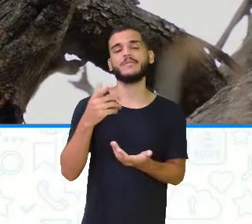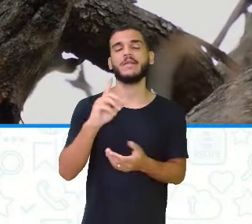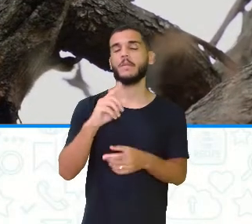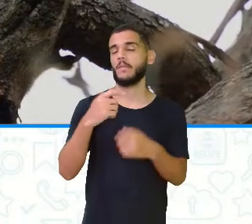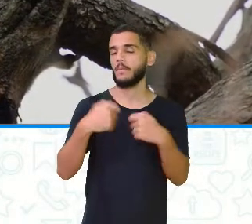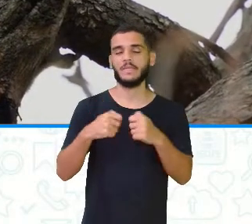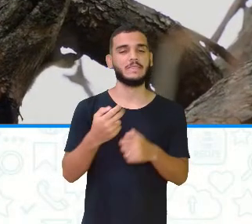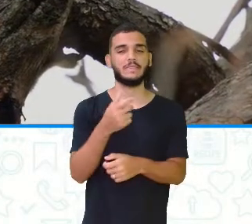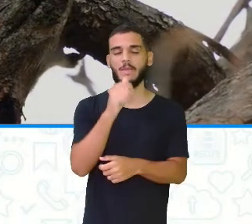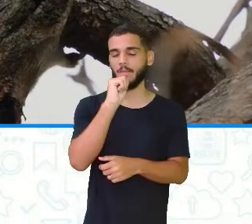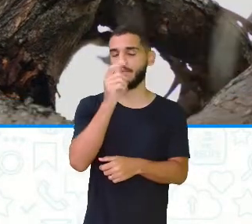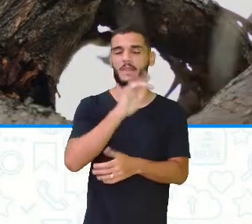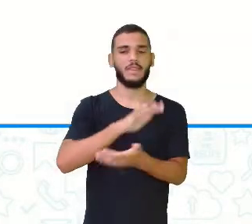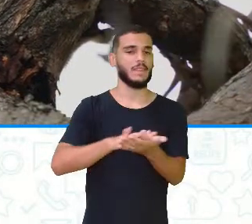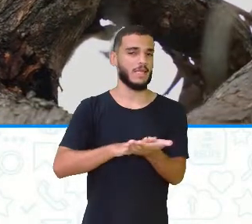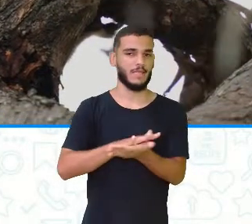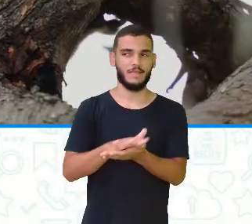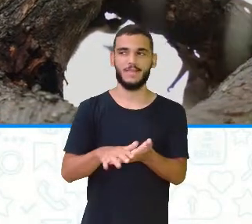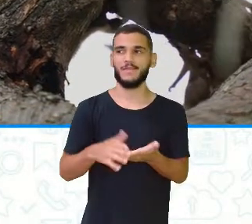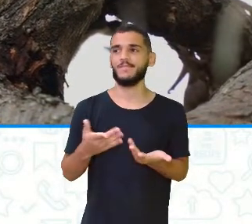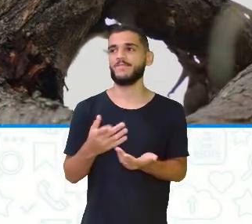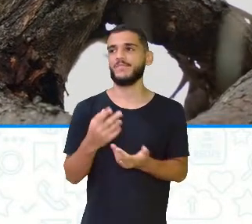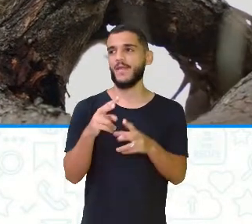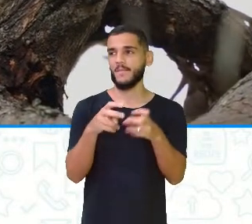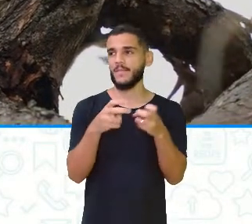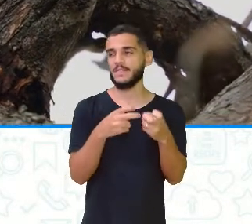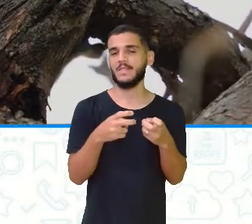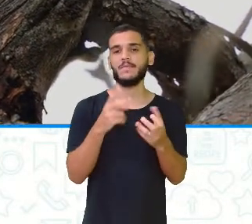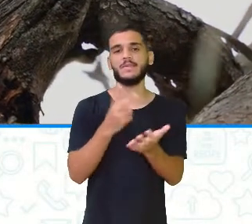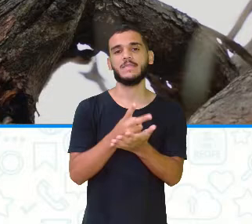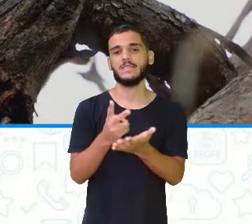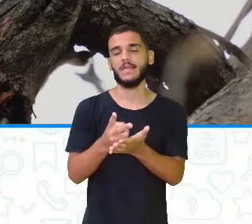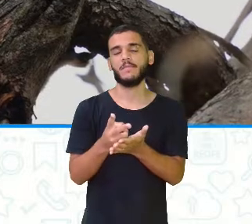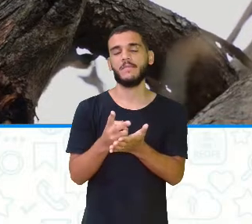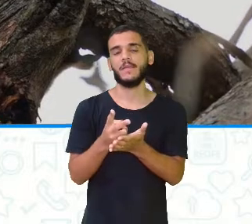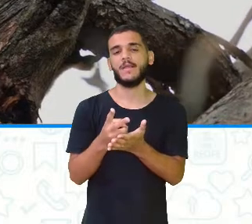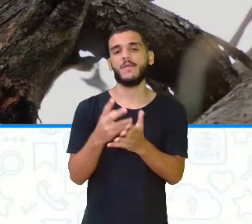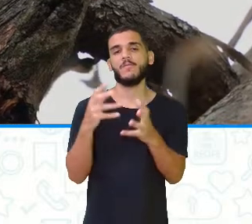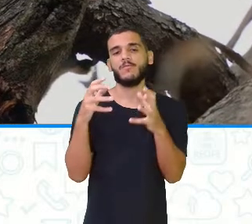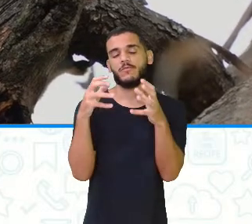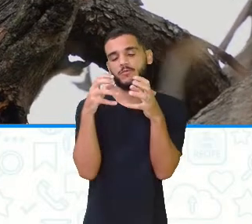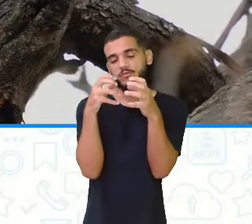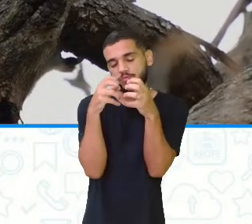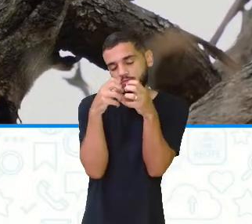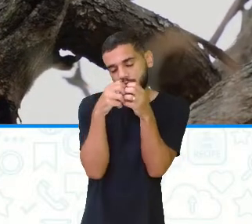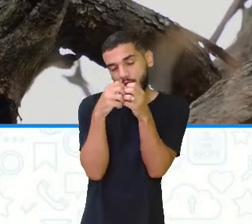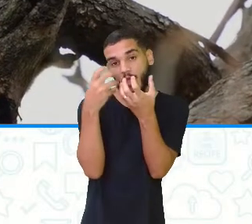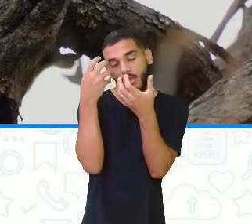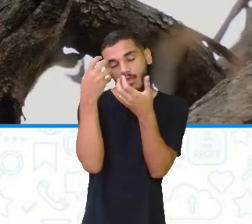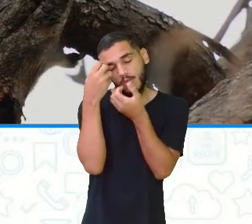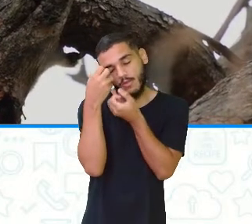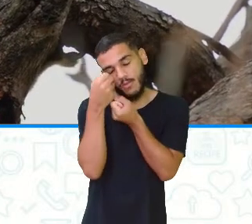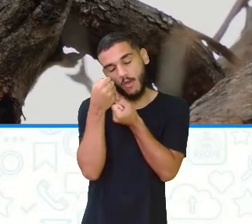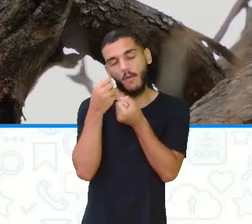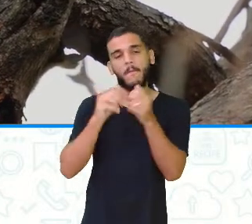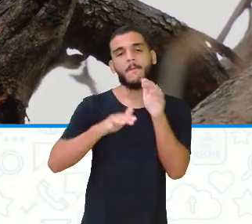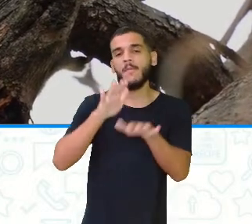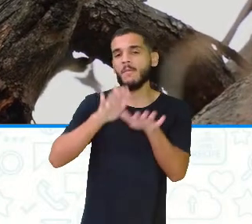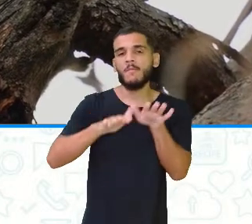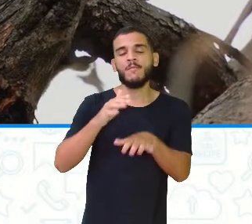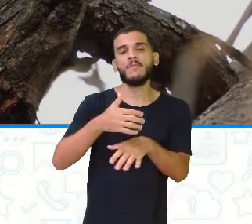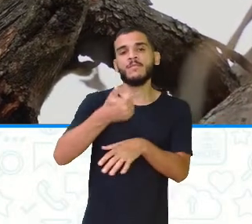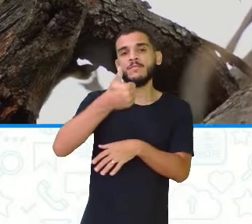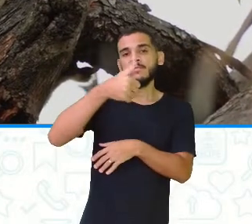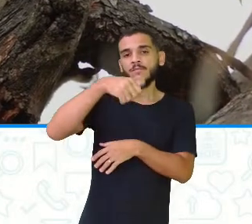ali, ó, todo encolhidinho, bonitinho, porque eles dormem, gente, cerca de 18 horas por